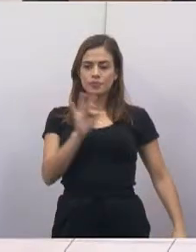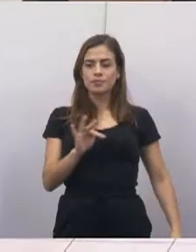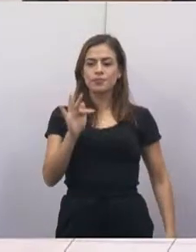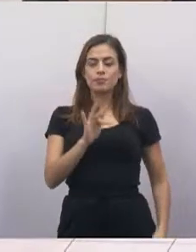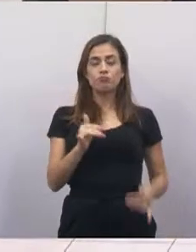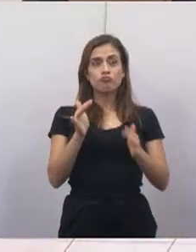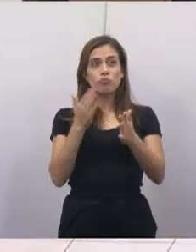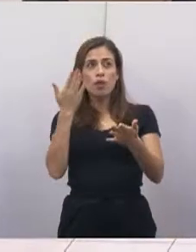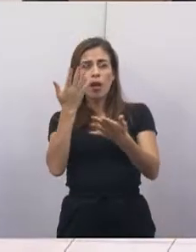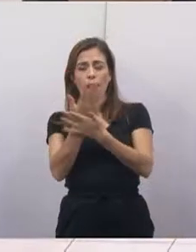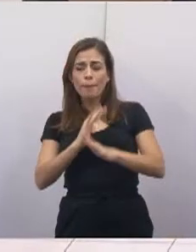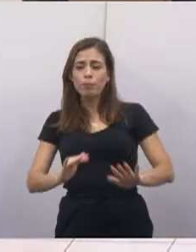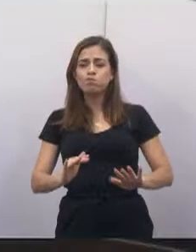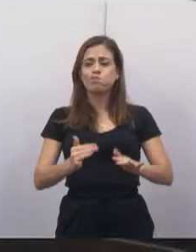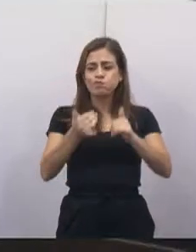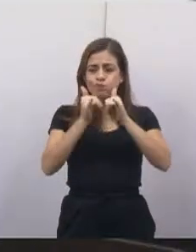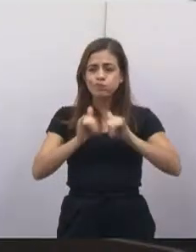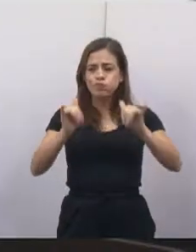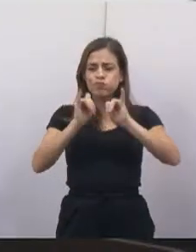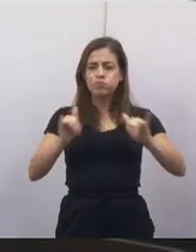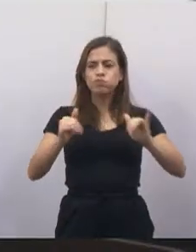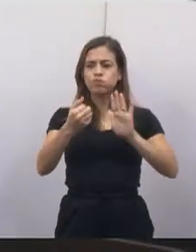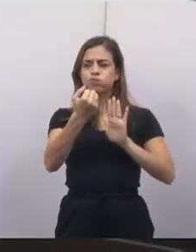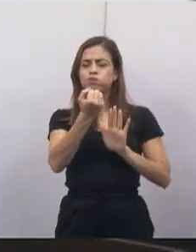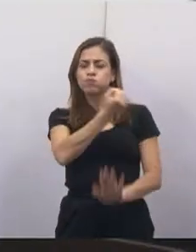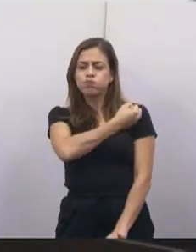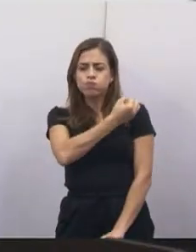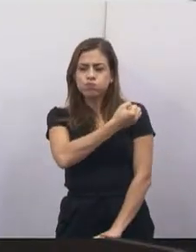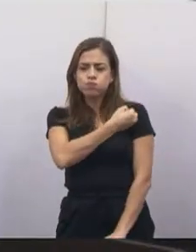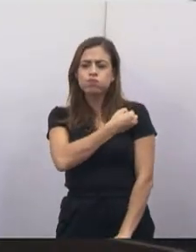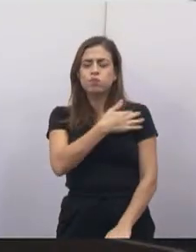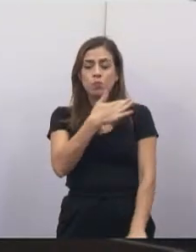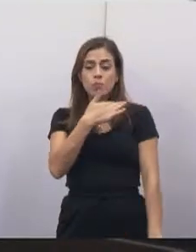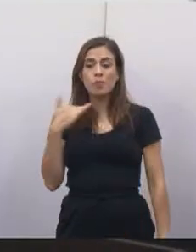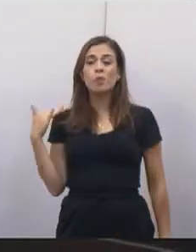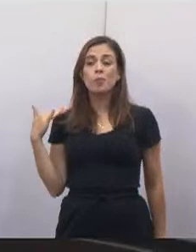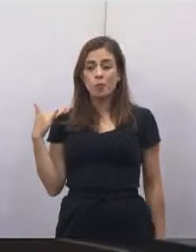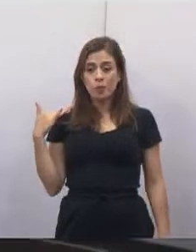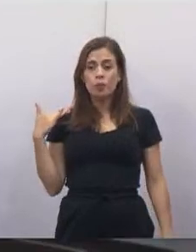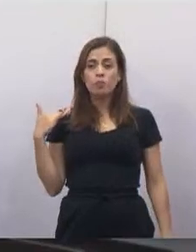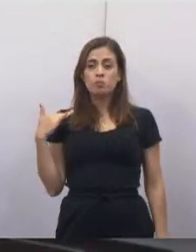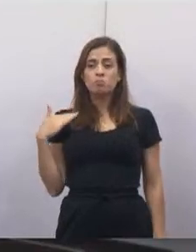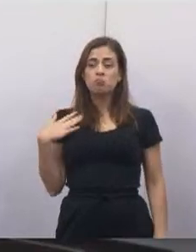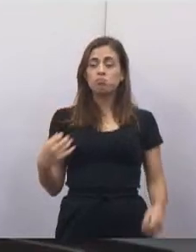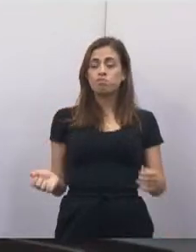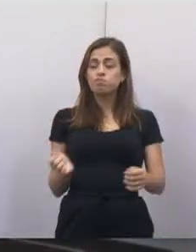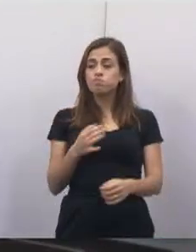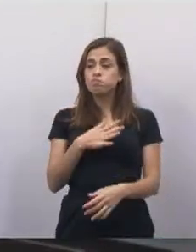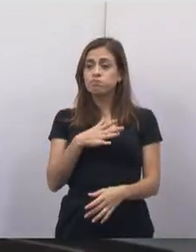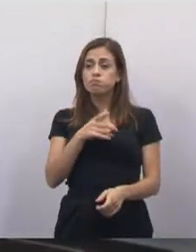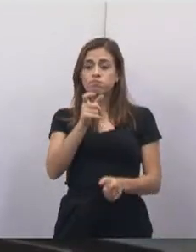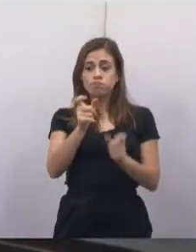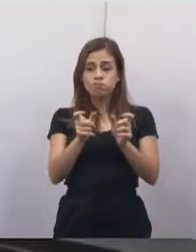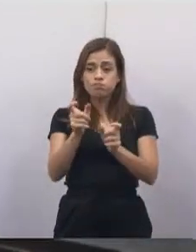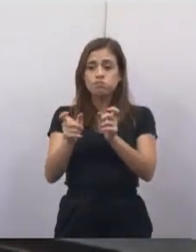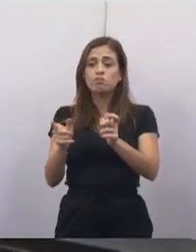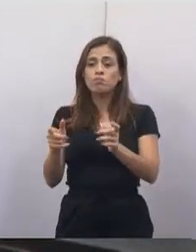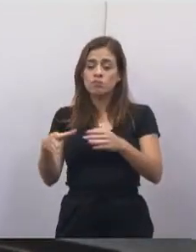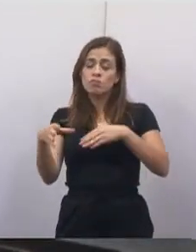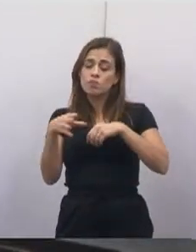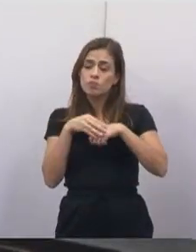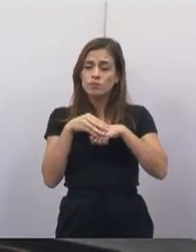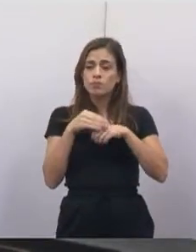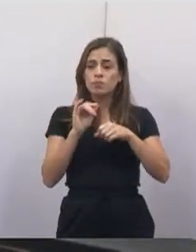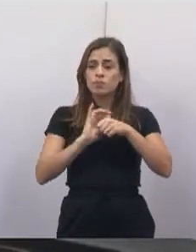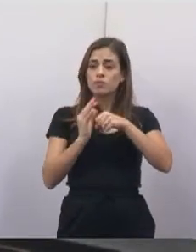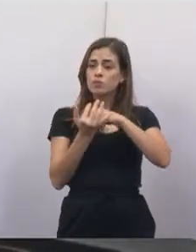dados, dos números de mortes diárias, dos números de novos casos. Eu não consigo falar